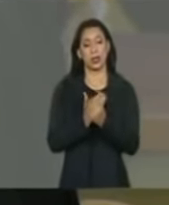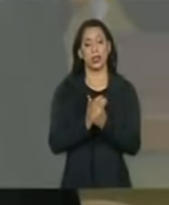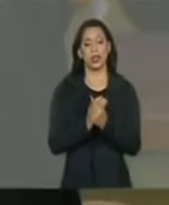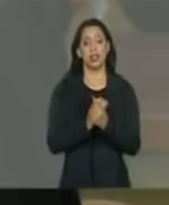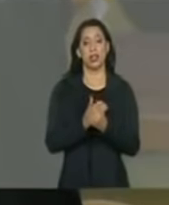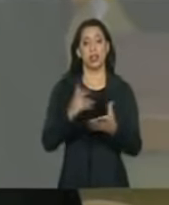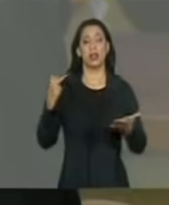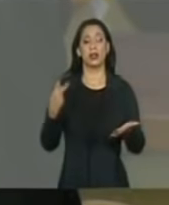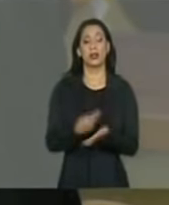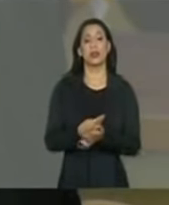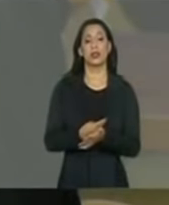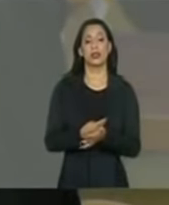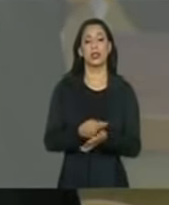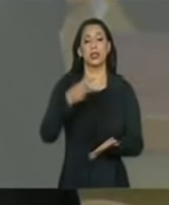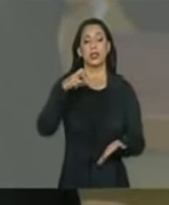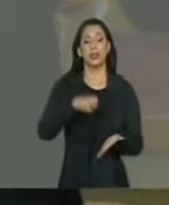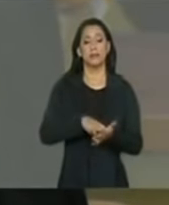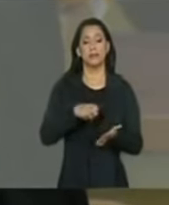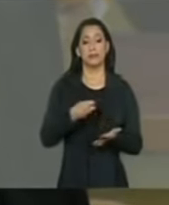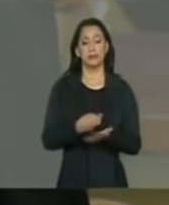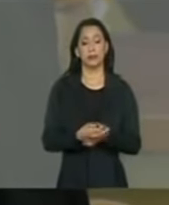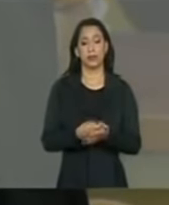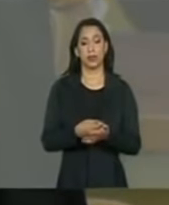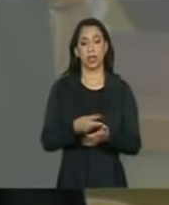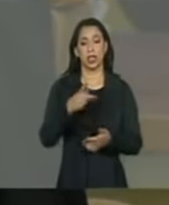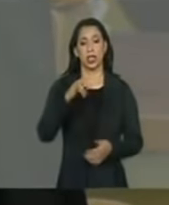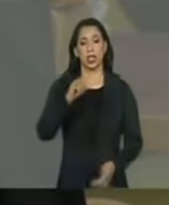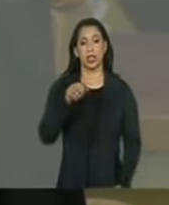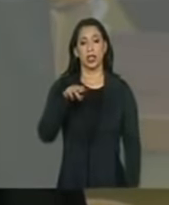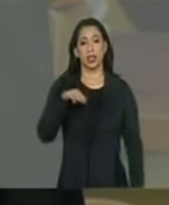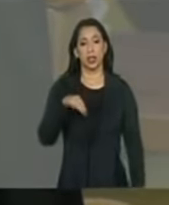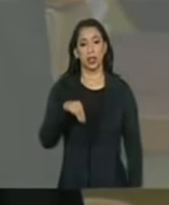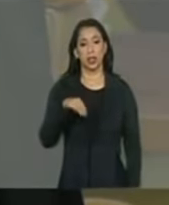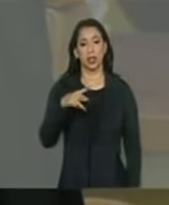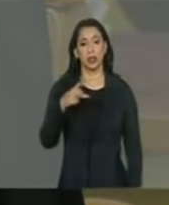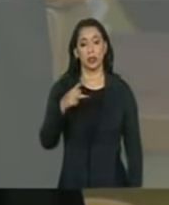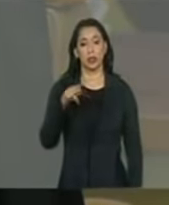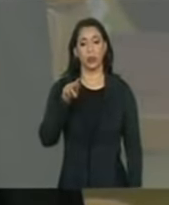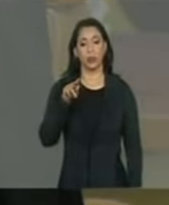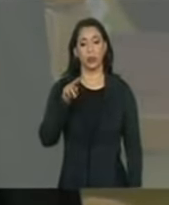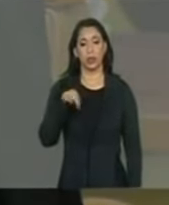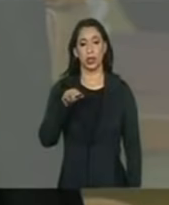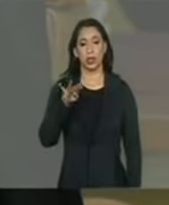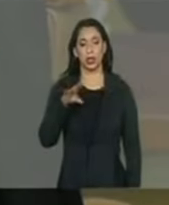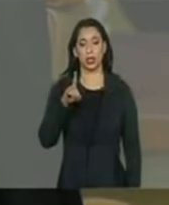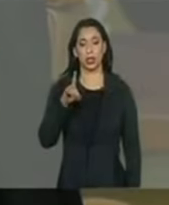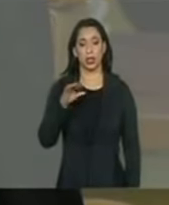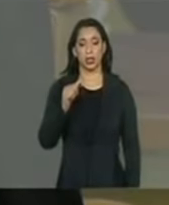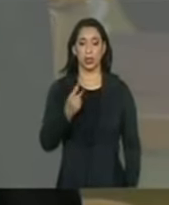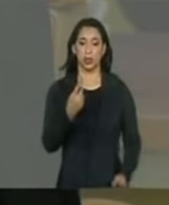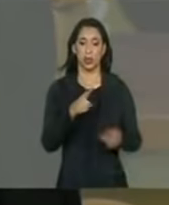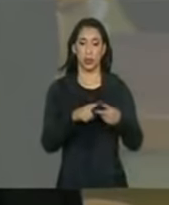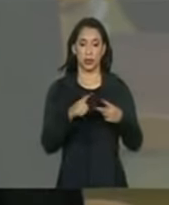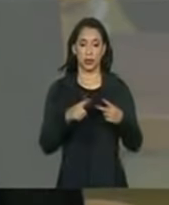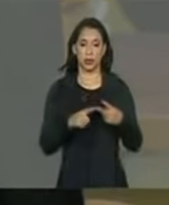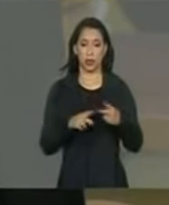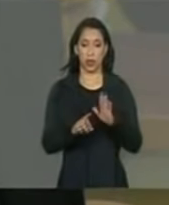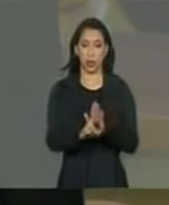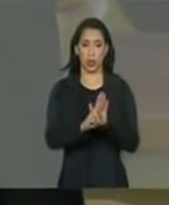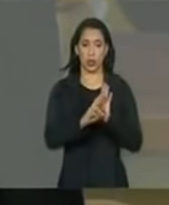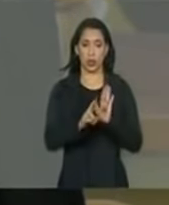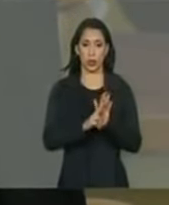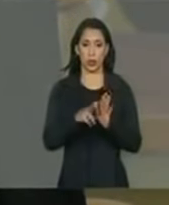impunidade pela prescrição aqui duas ponderações uma se os recursos estão previstos